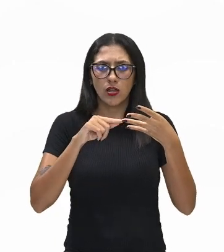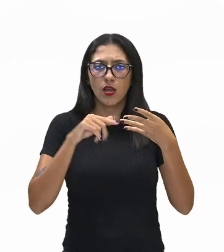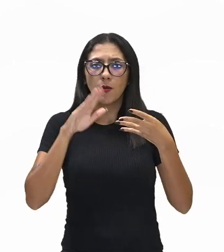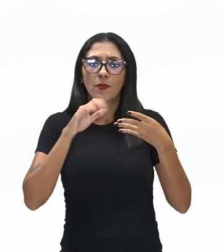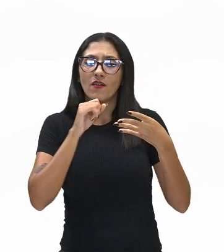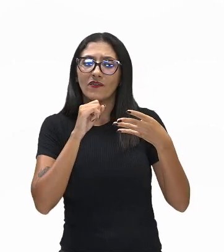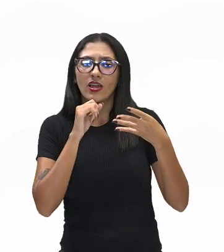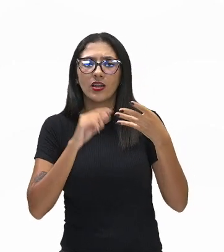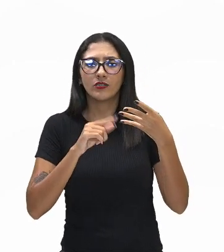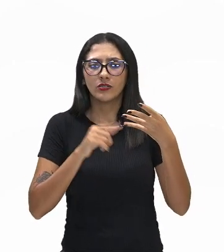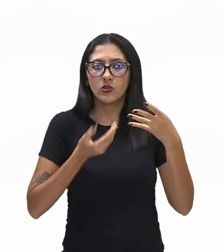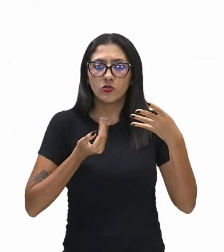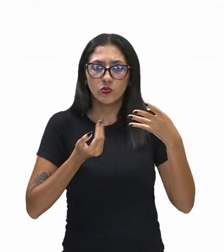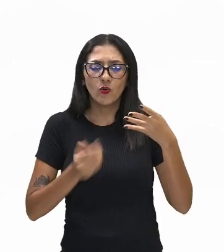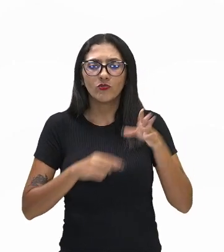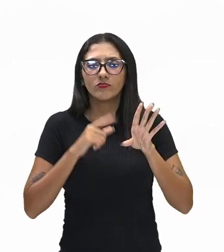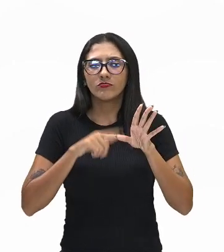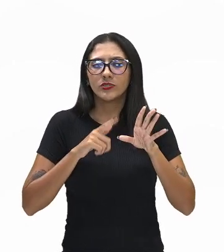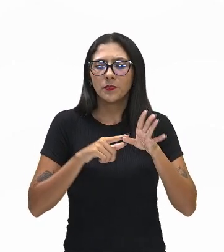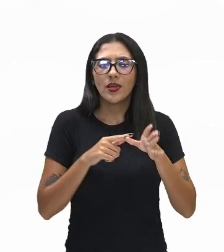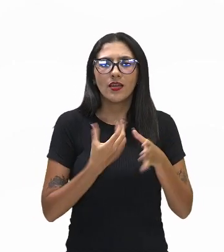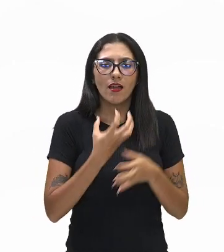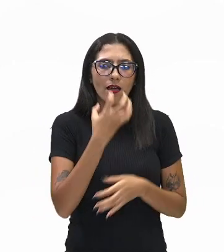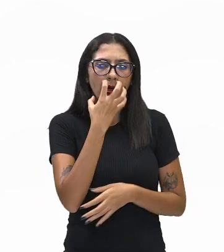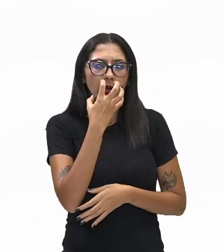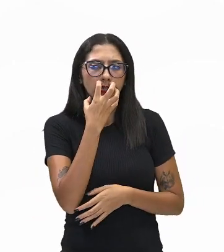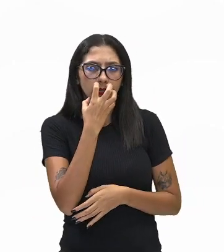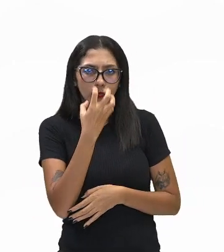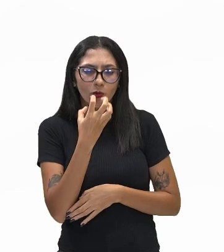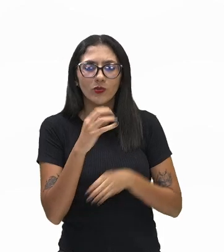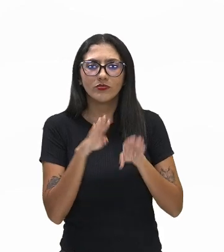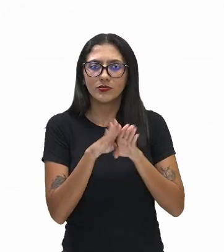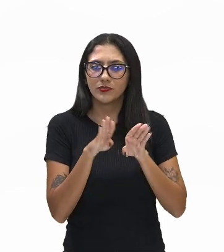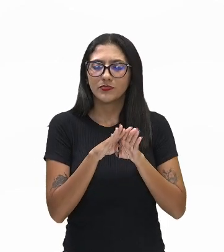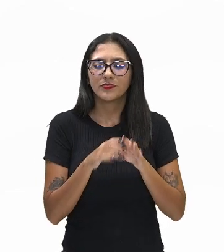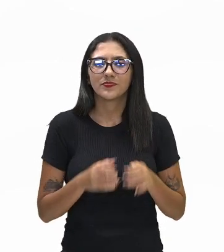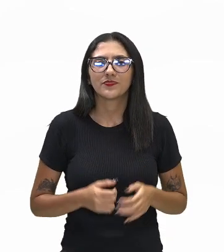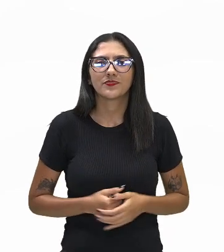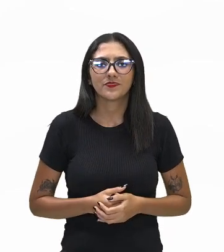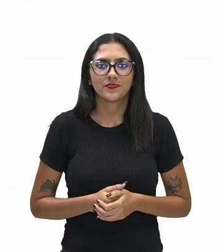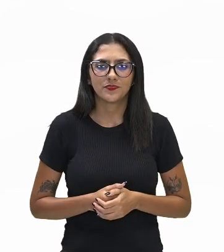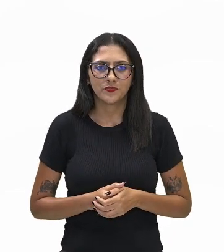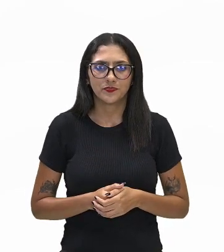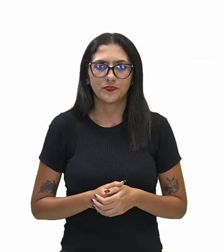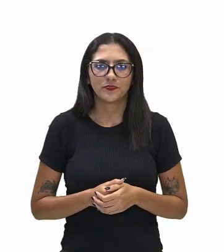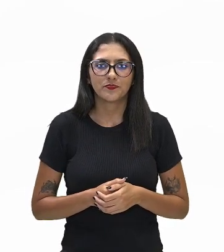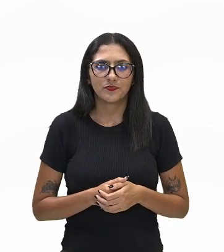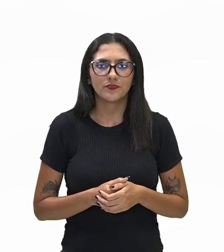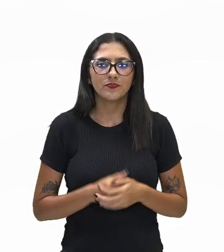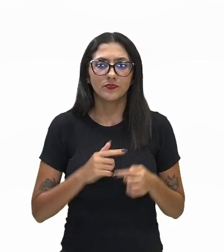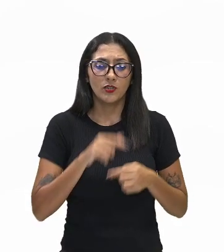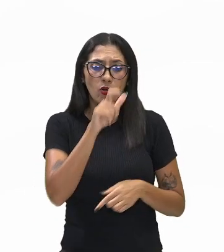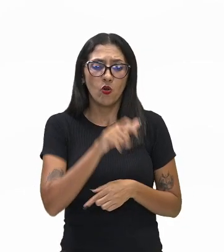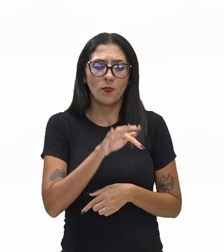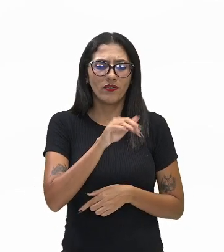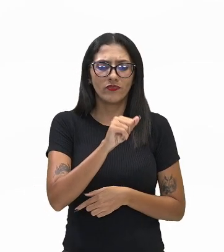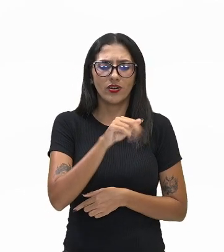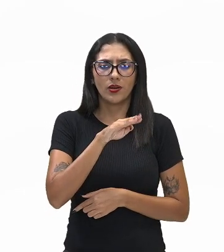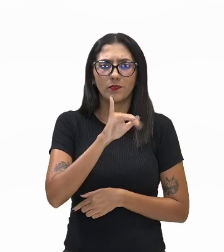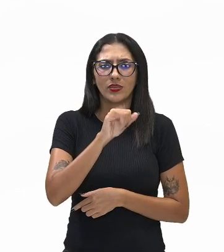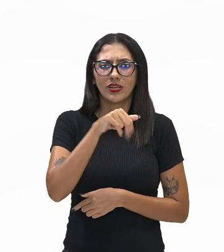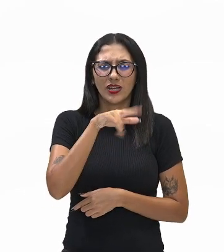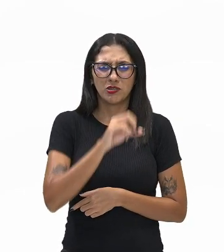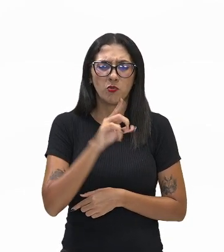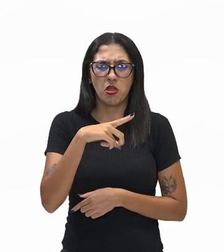a cachorra-baleia, que é considerado um integrante da família. Fabiano é um homem rude, de